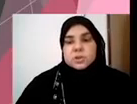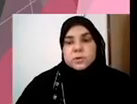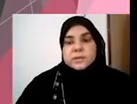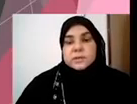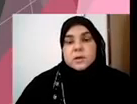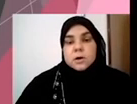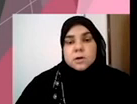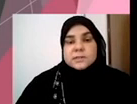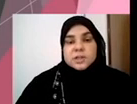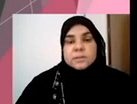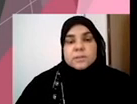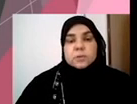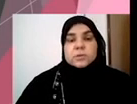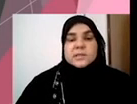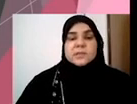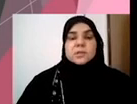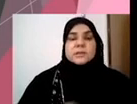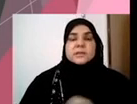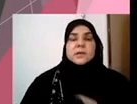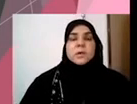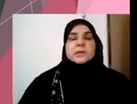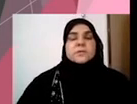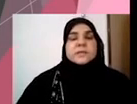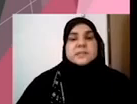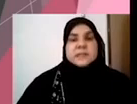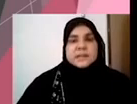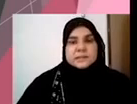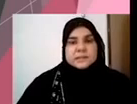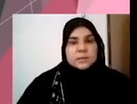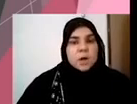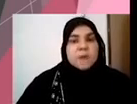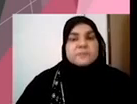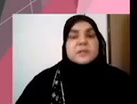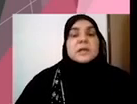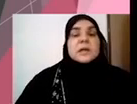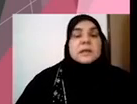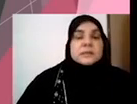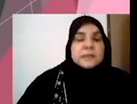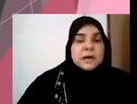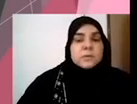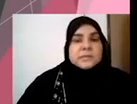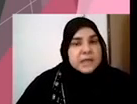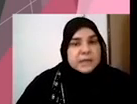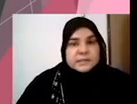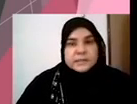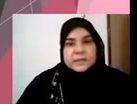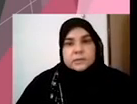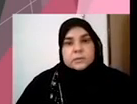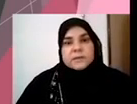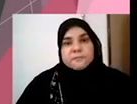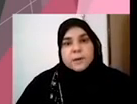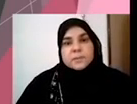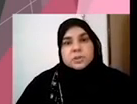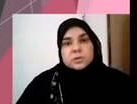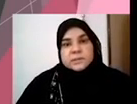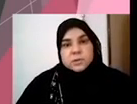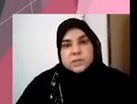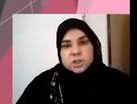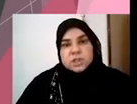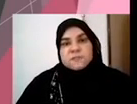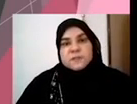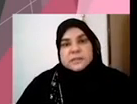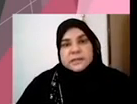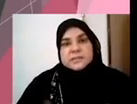22. Ou seja, 1.284 vezes 10 a 19 não está escrito na forma de